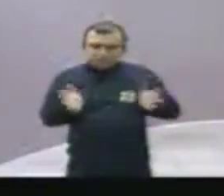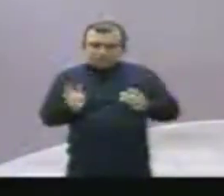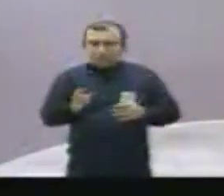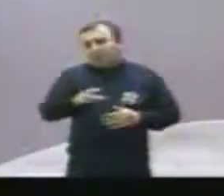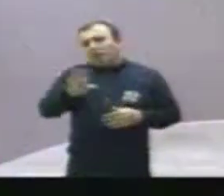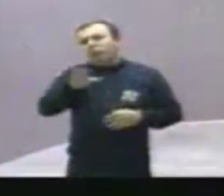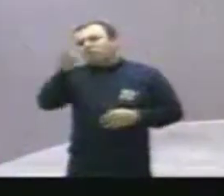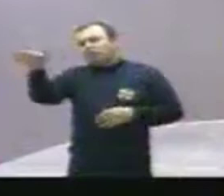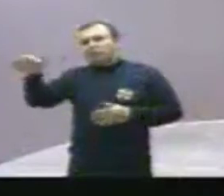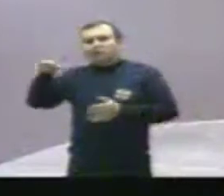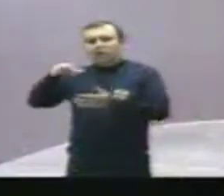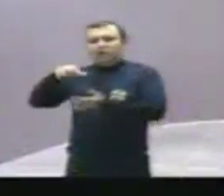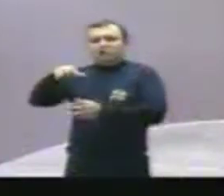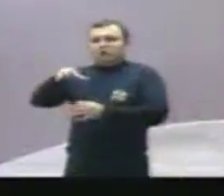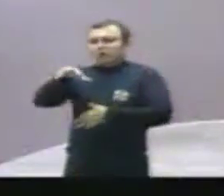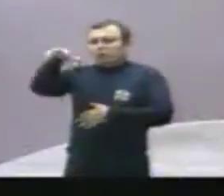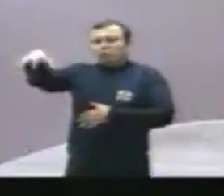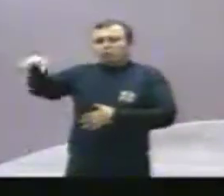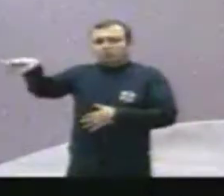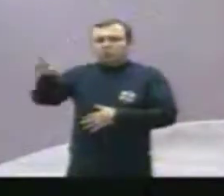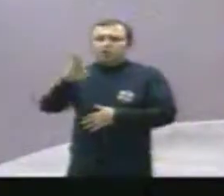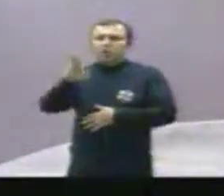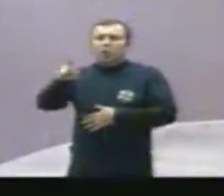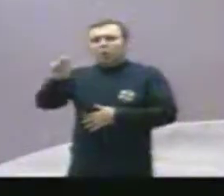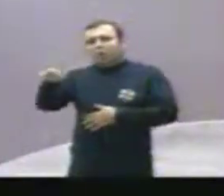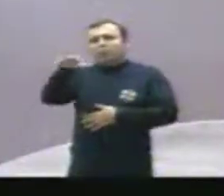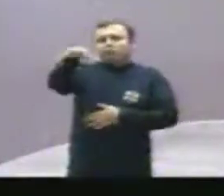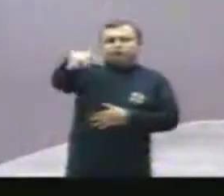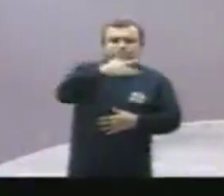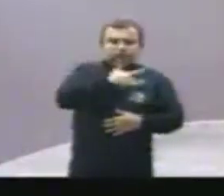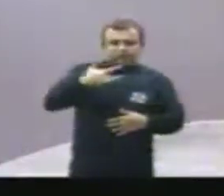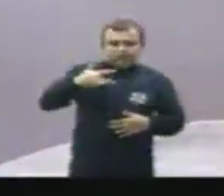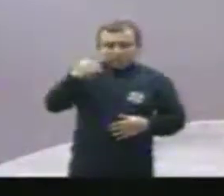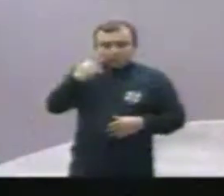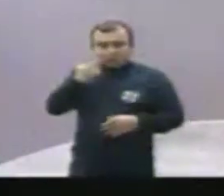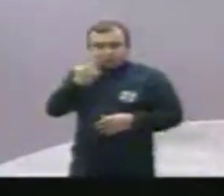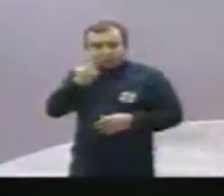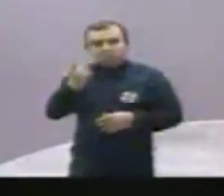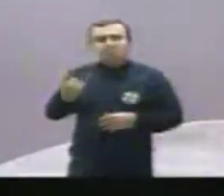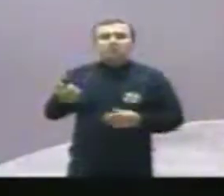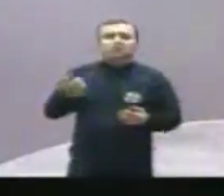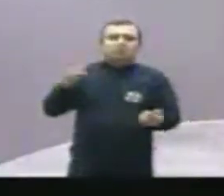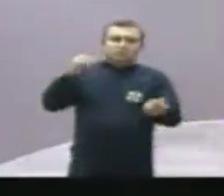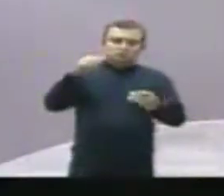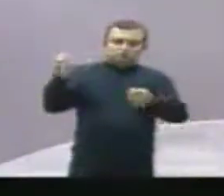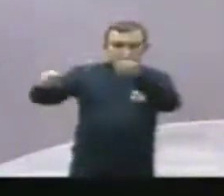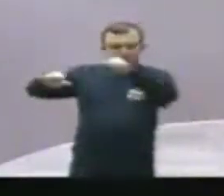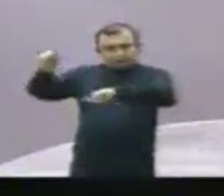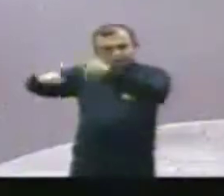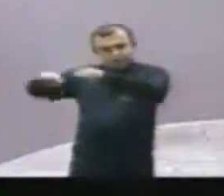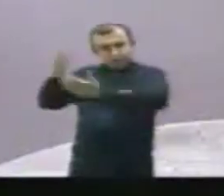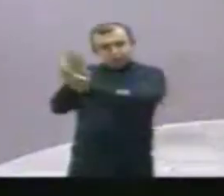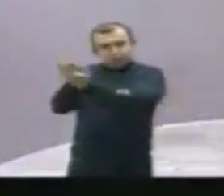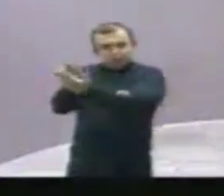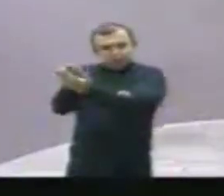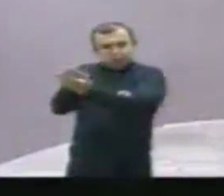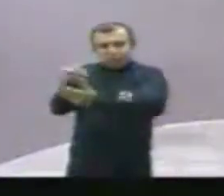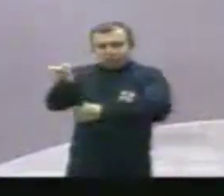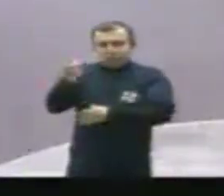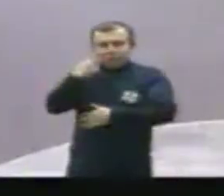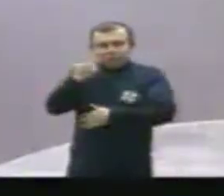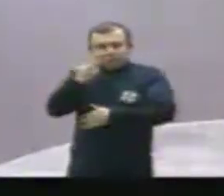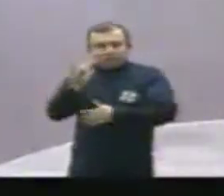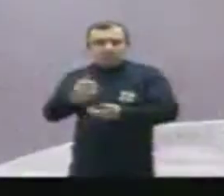na UPA ou vai em uma unidade básica de saúde, eles usam muito para fazer a triagem dos pacientes. Eu trouxe ele aqui para